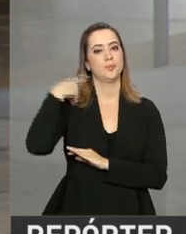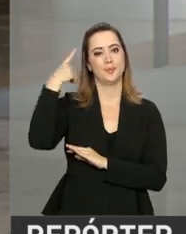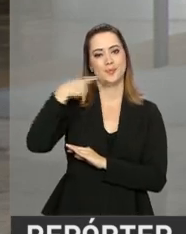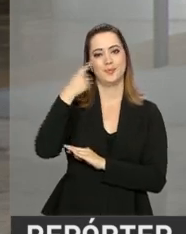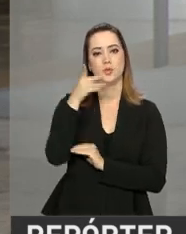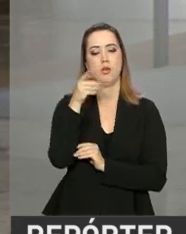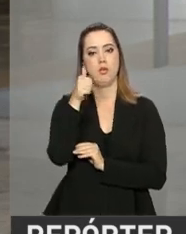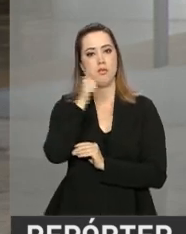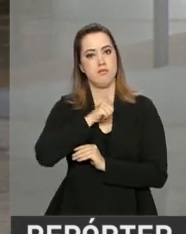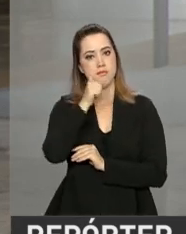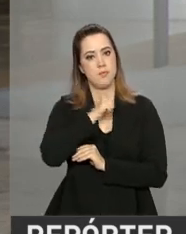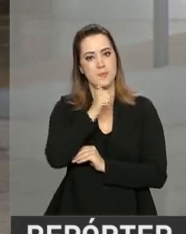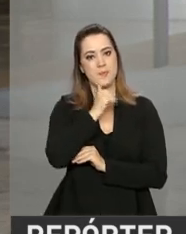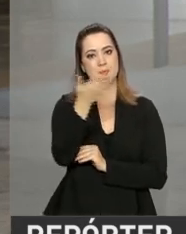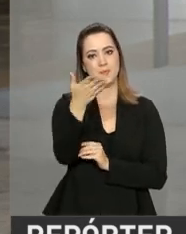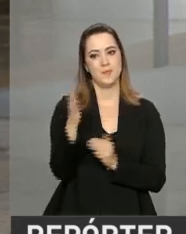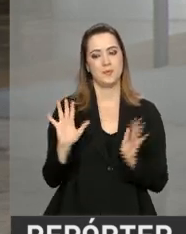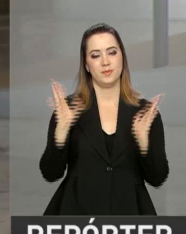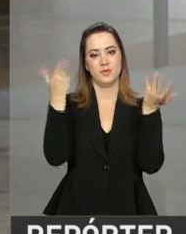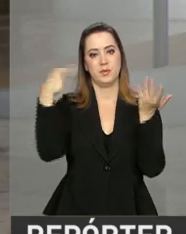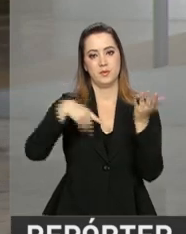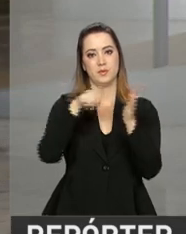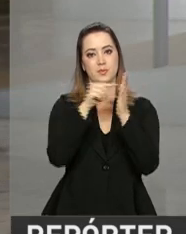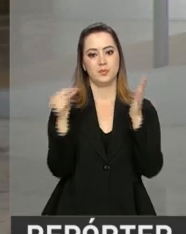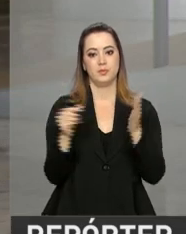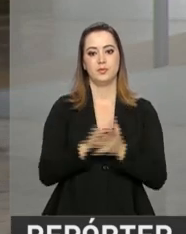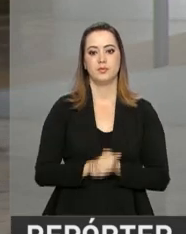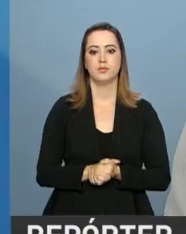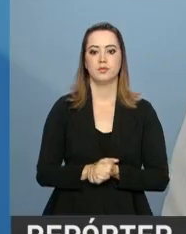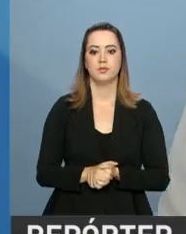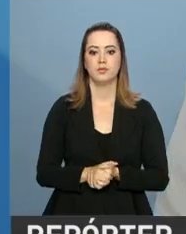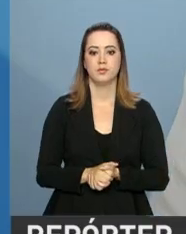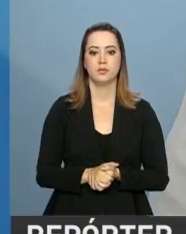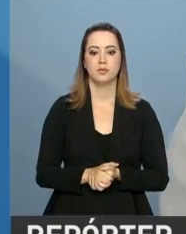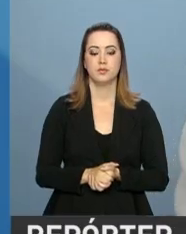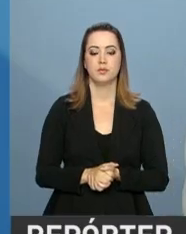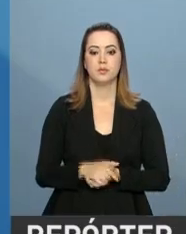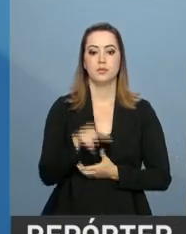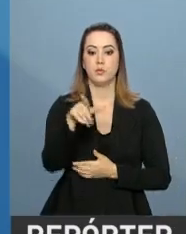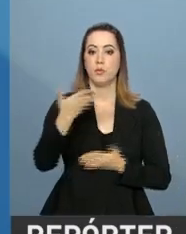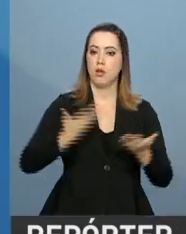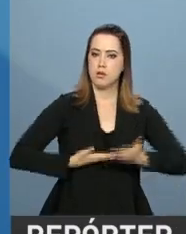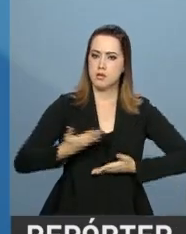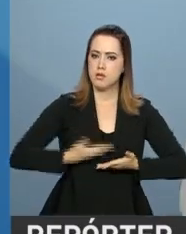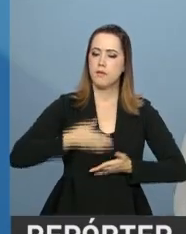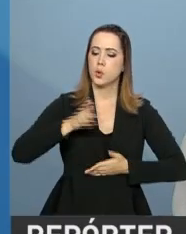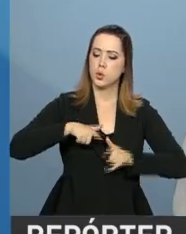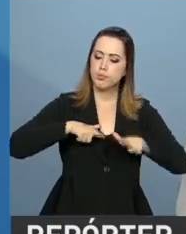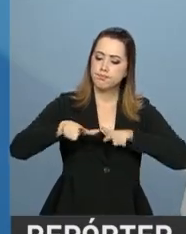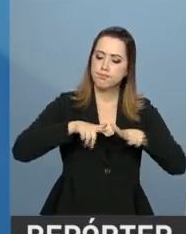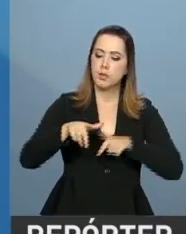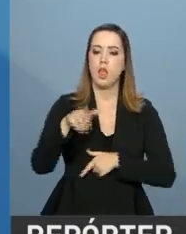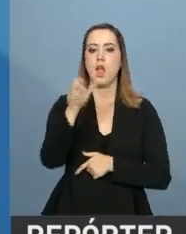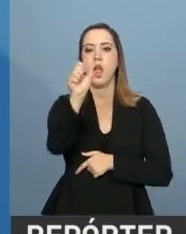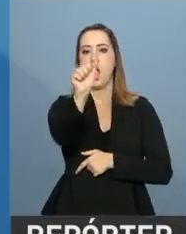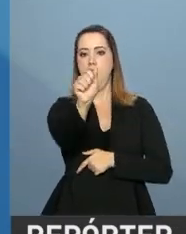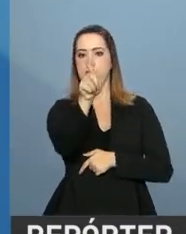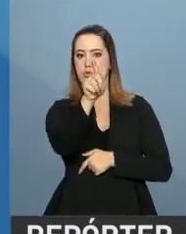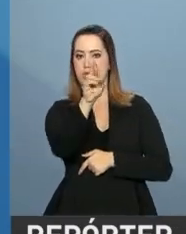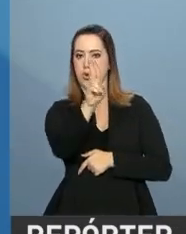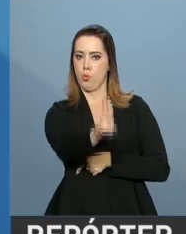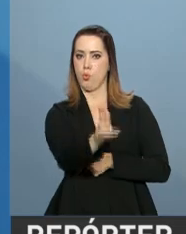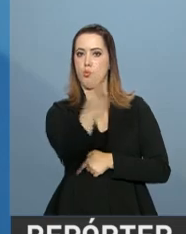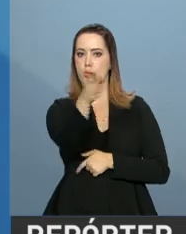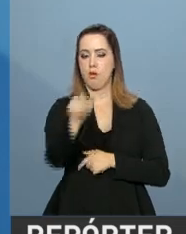Mendonça. A cerimônia foi aqui no Palácio do Planalto. Sim. Servidora de carreira da AGU, Gleice Mendonça é a